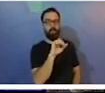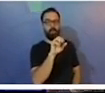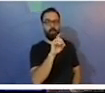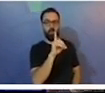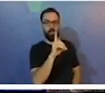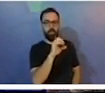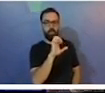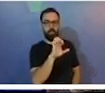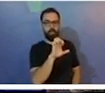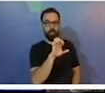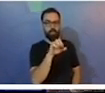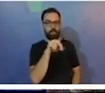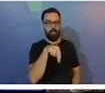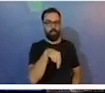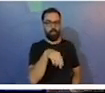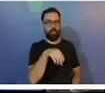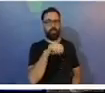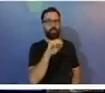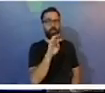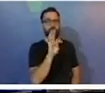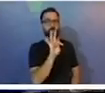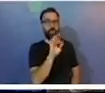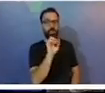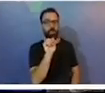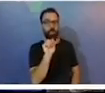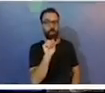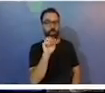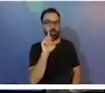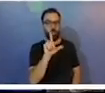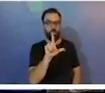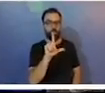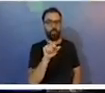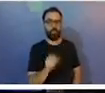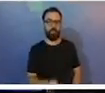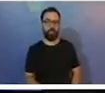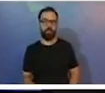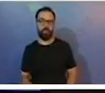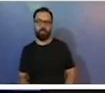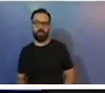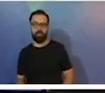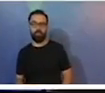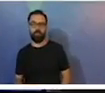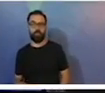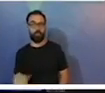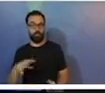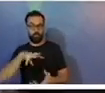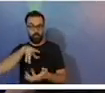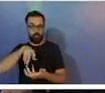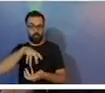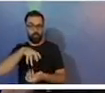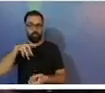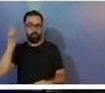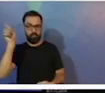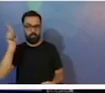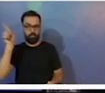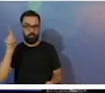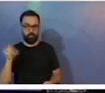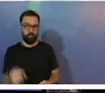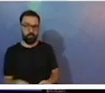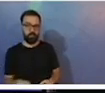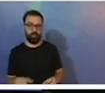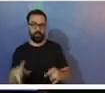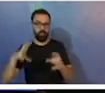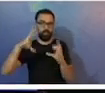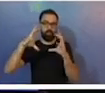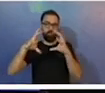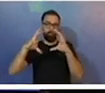a leste ou a oeste. Olha lá, o nosso planeta Terra, lembram do globo? Na posição